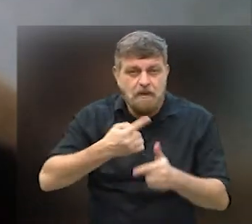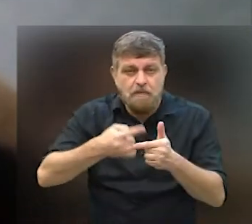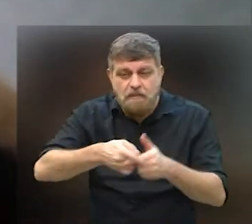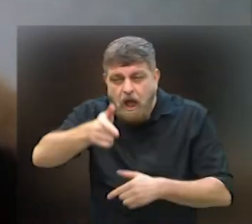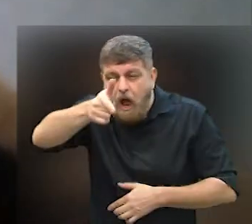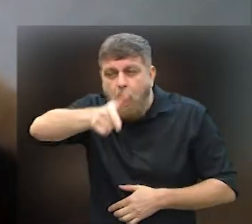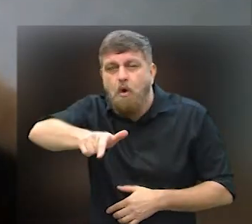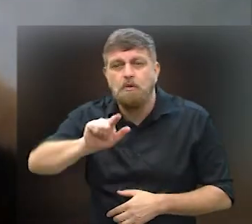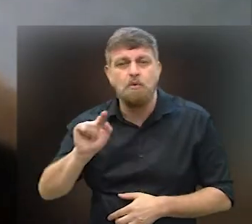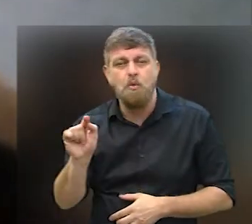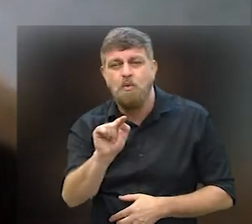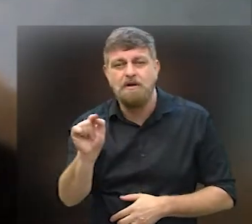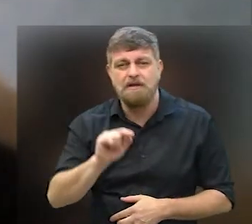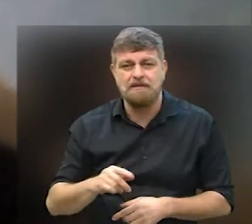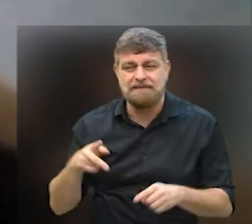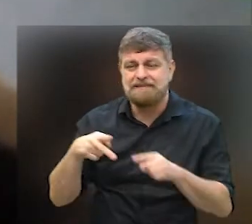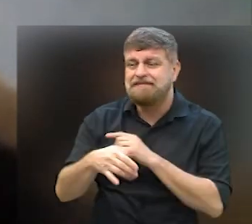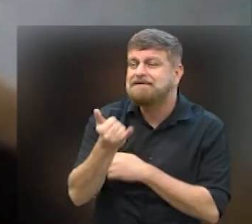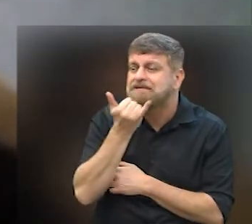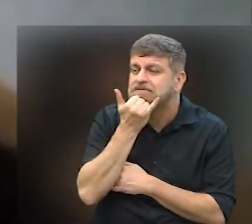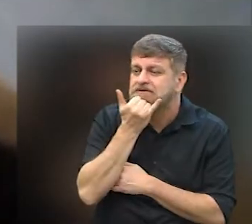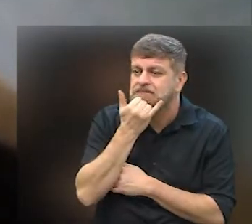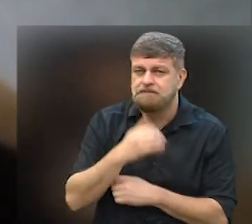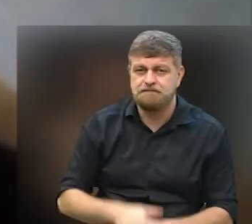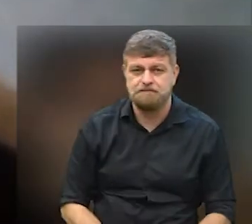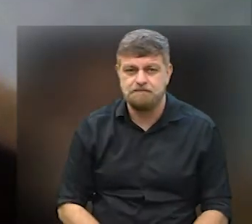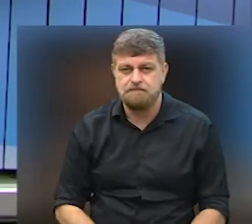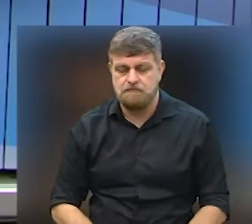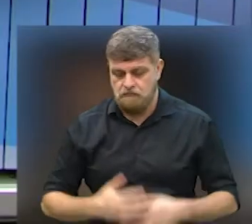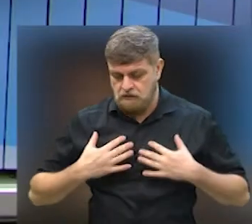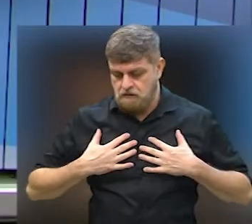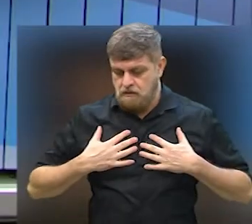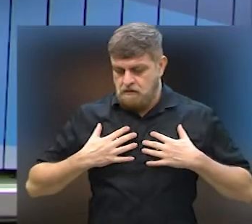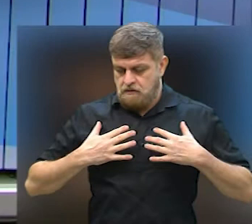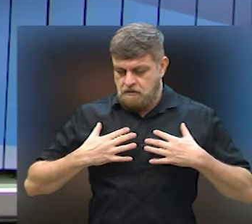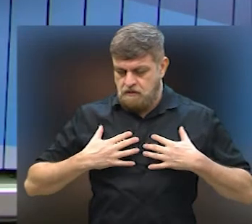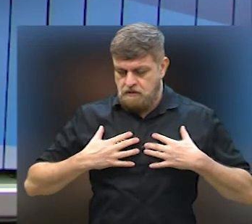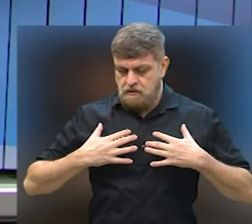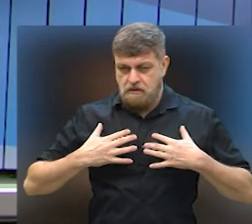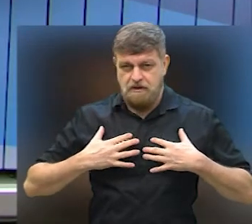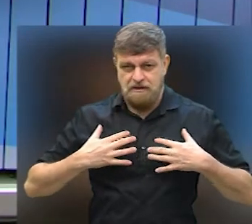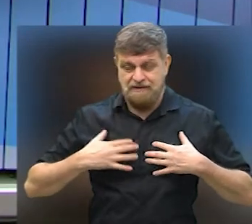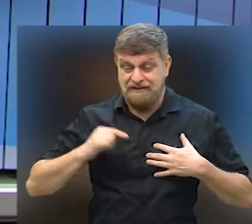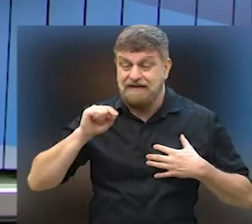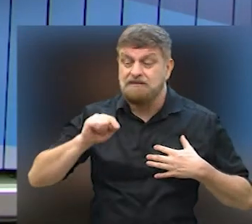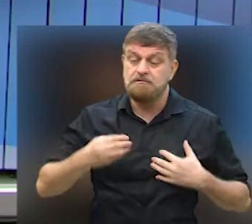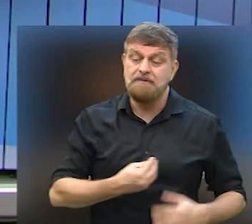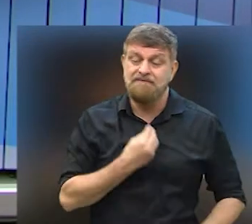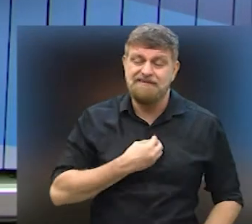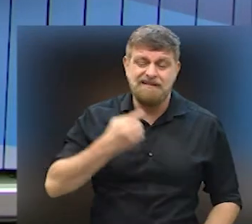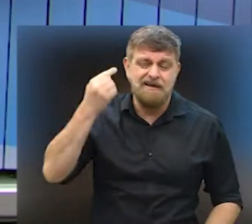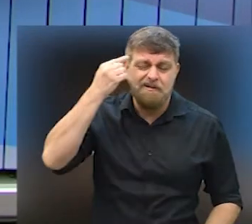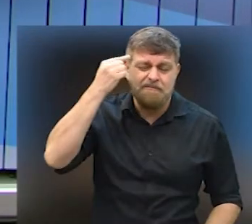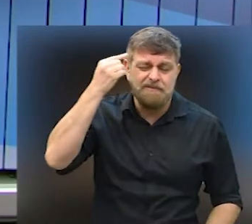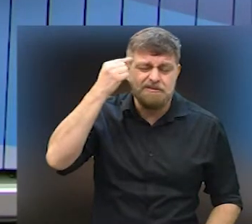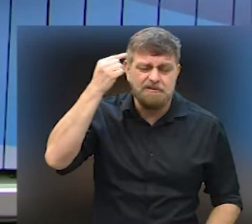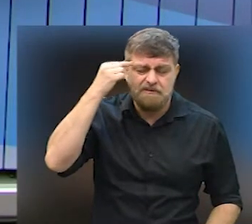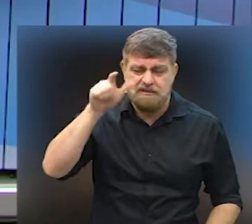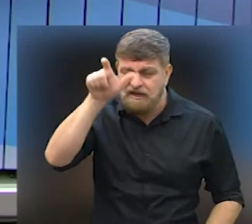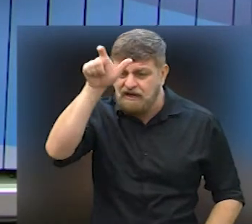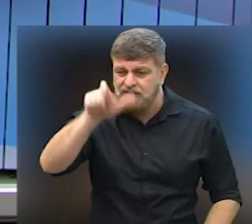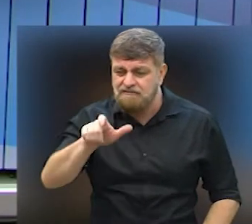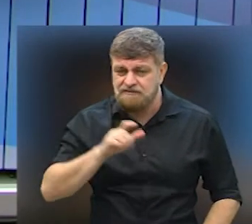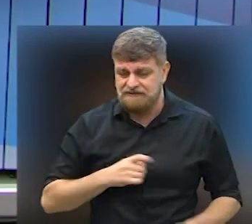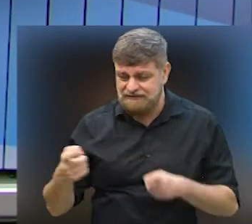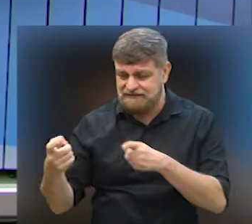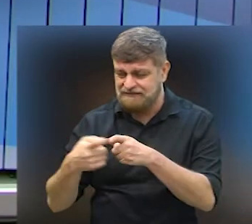problema que foi o de... Areta, pois não? Só sobre o edema, momento psicológico. A partir do momento que